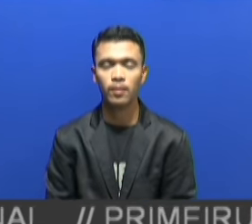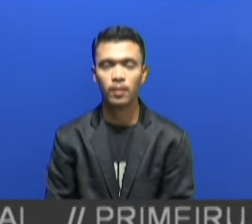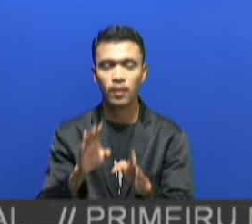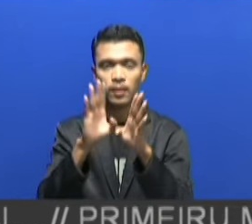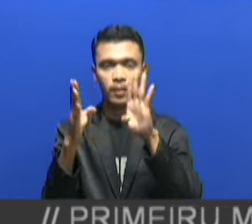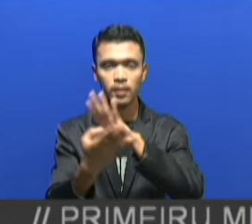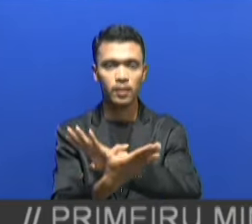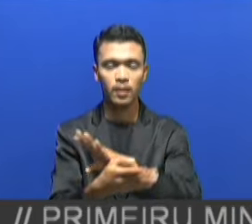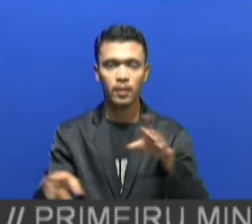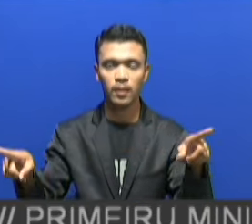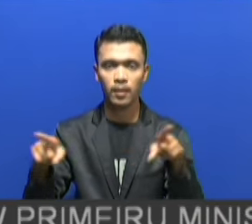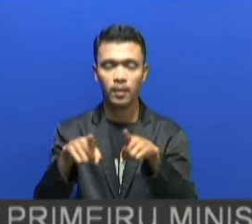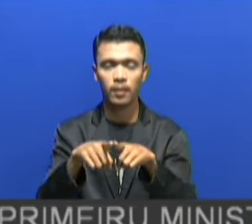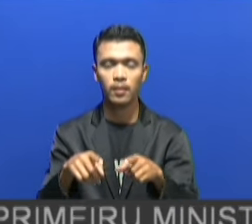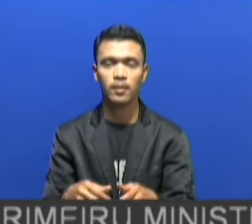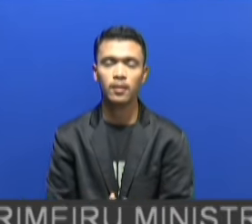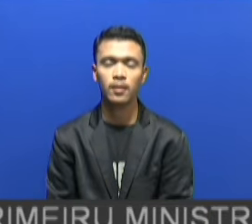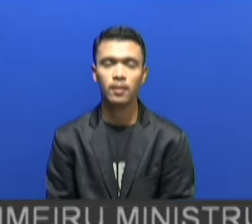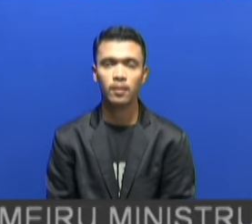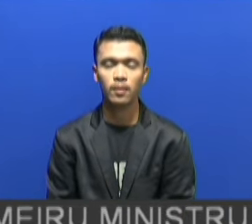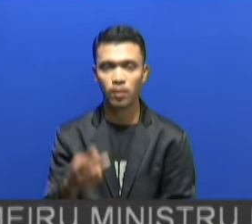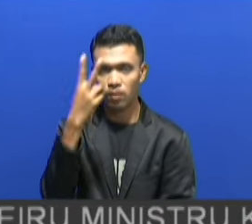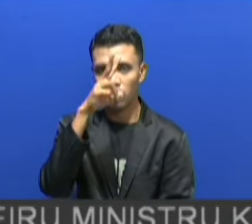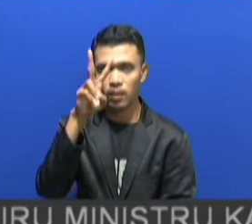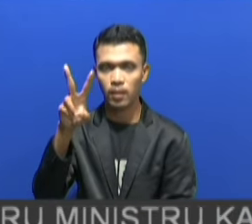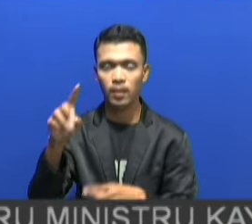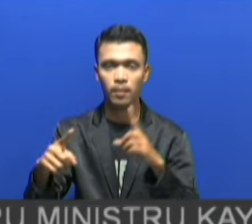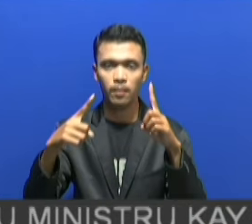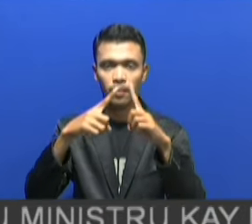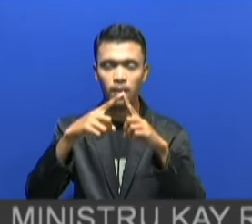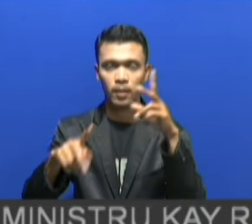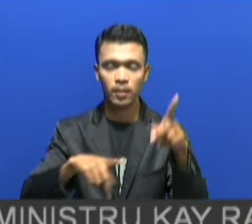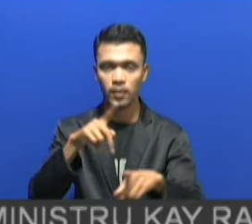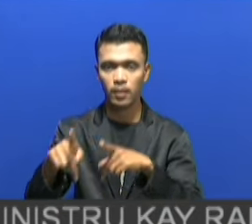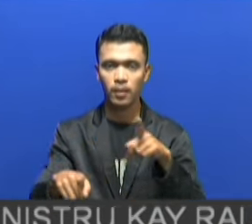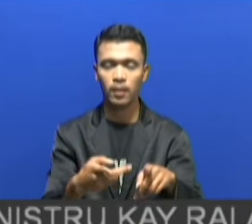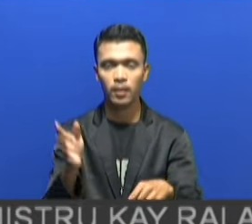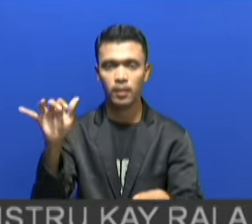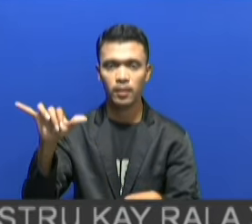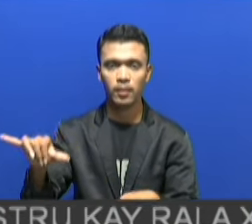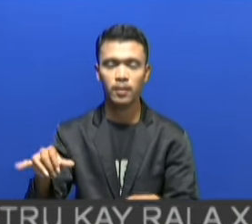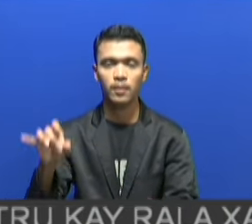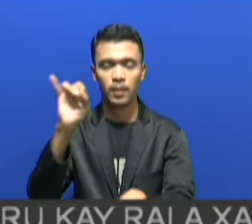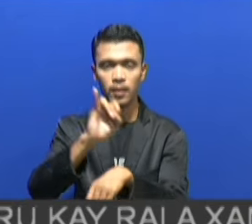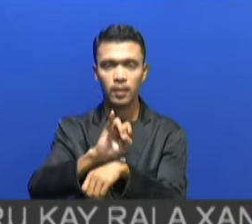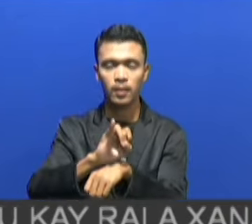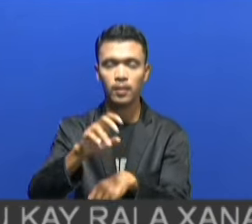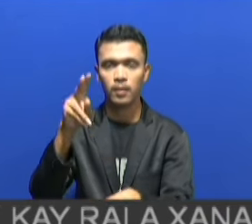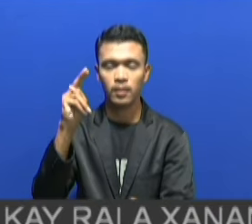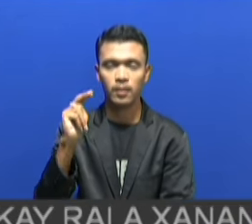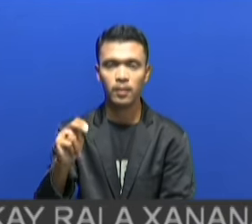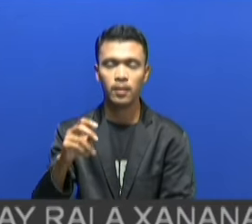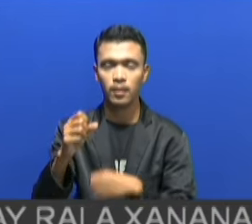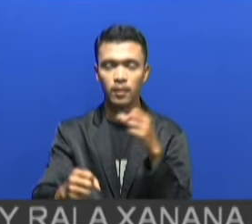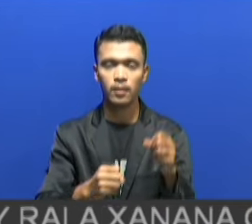saiu na Hanessa, Sassuca, Tira Bebê, o Lihane Limpa, Sarane Sira, Murecia para o Tiramé, Retina,